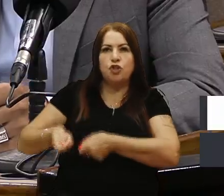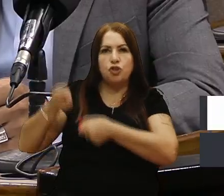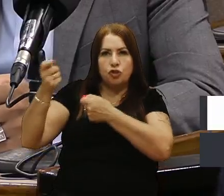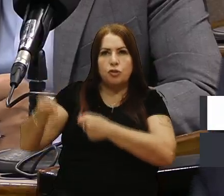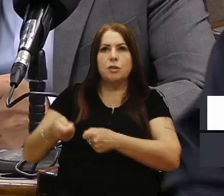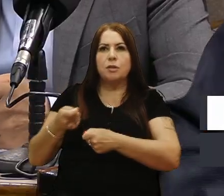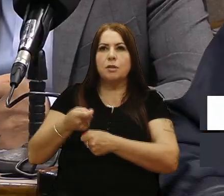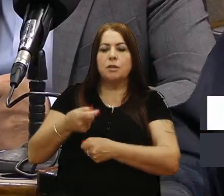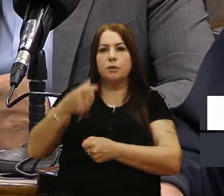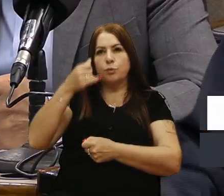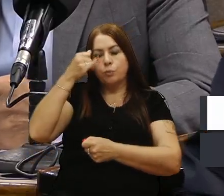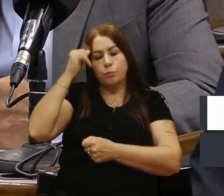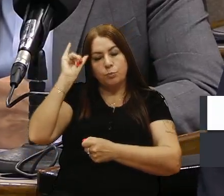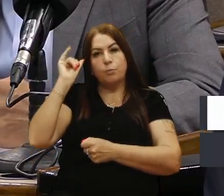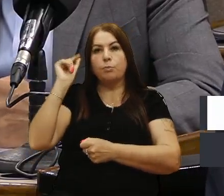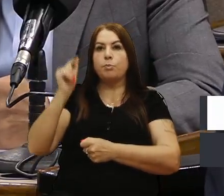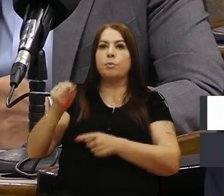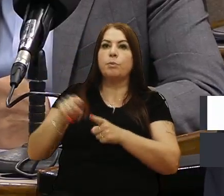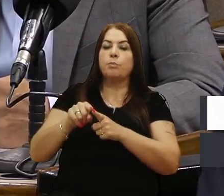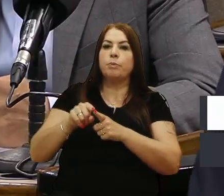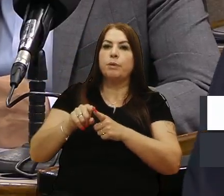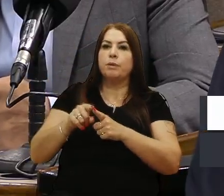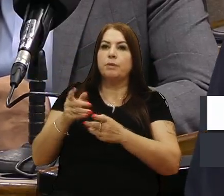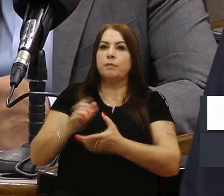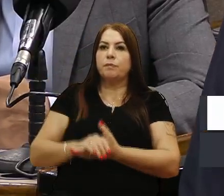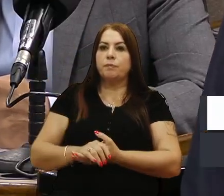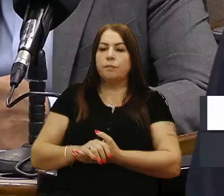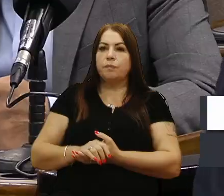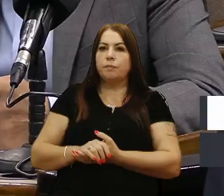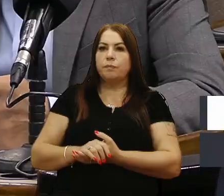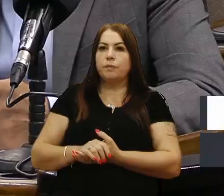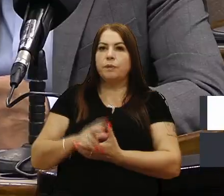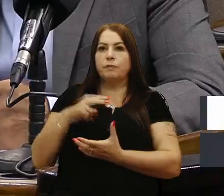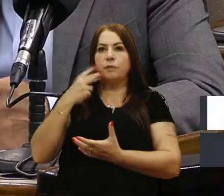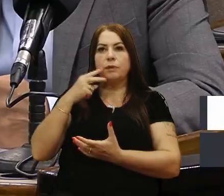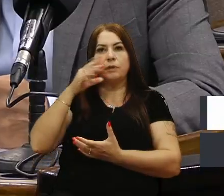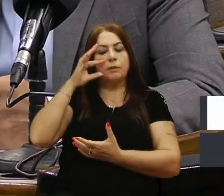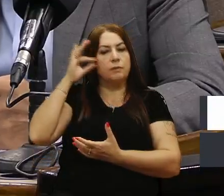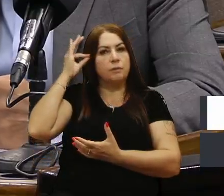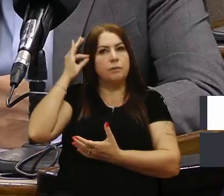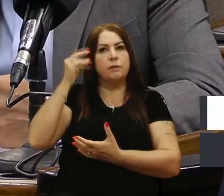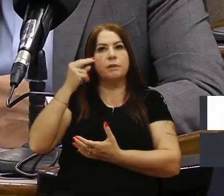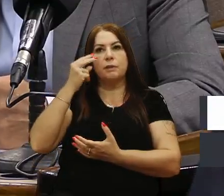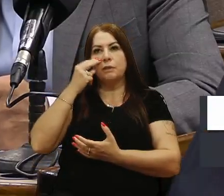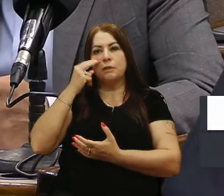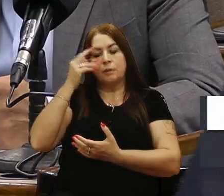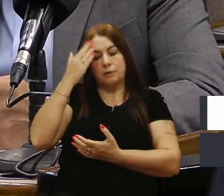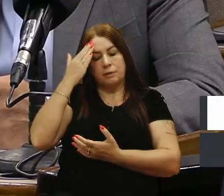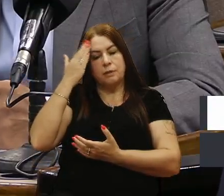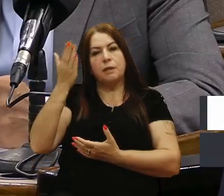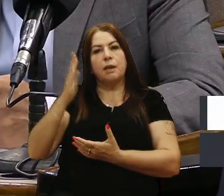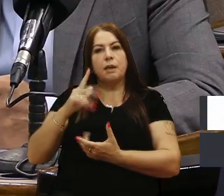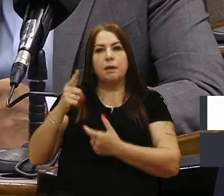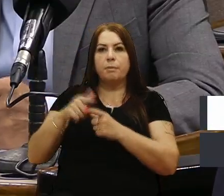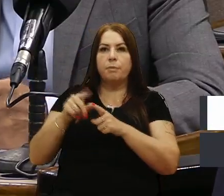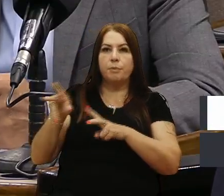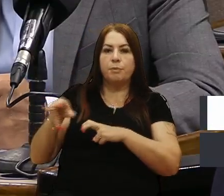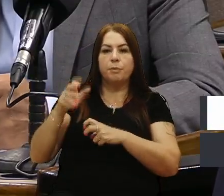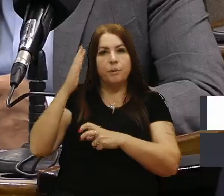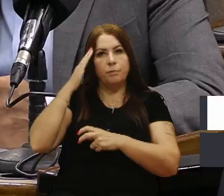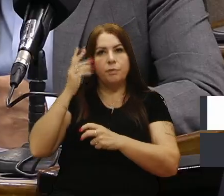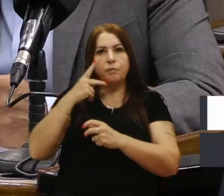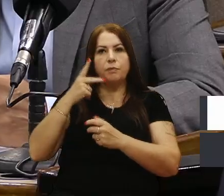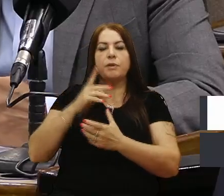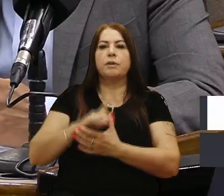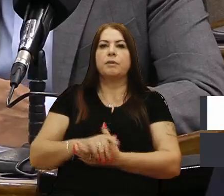a boi, naqueles retalhos, vereador Aldonei, vereador Fantinel, que são daí mais ligado ao interior, que sabe do que eu